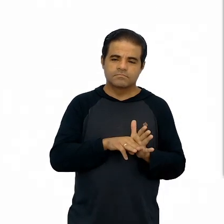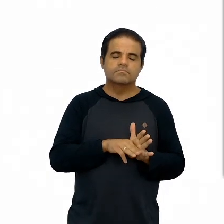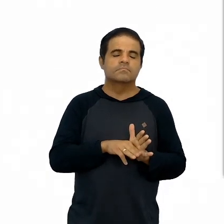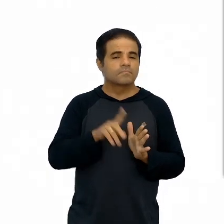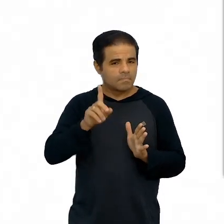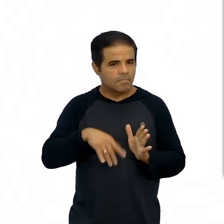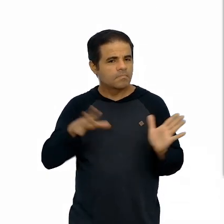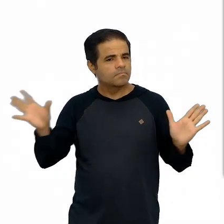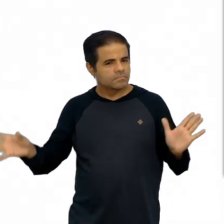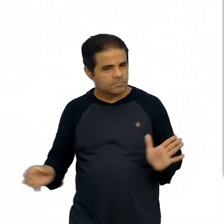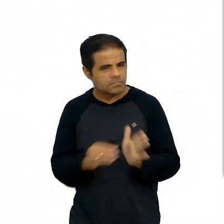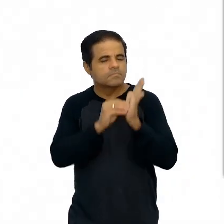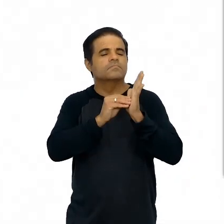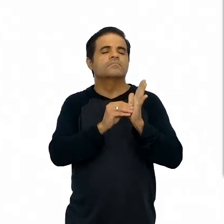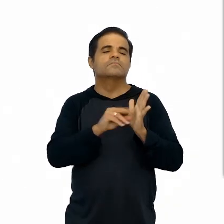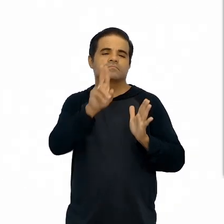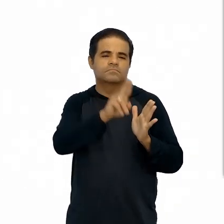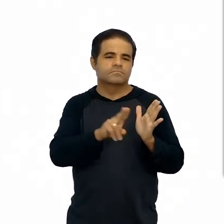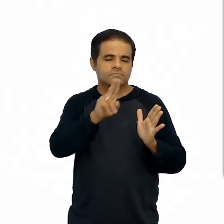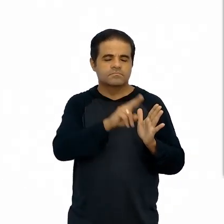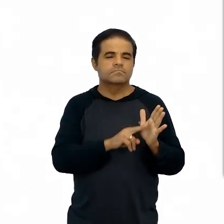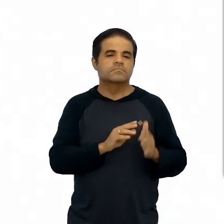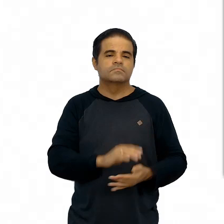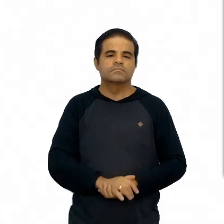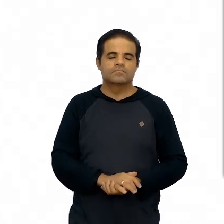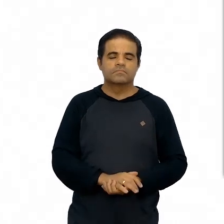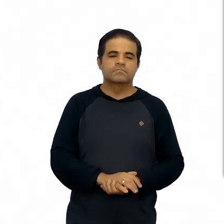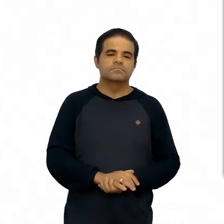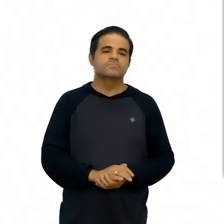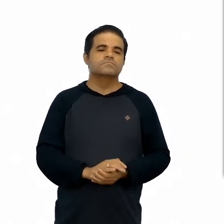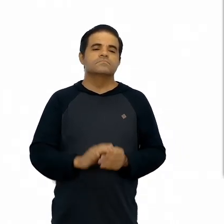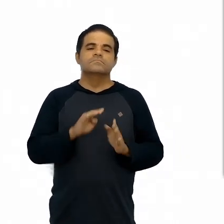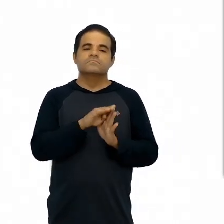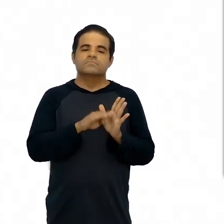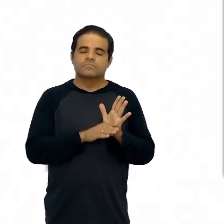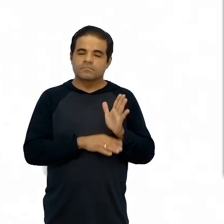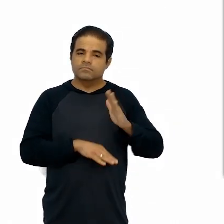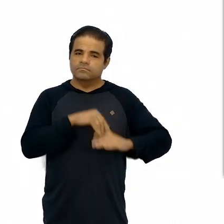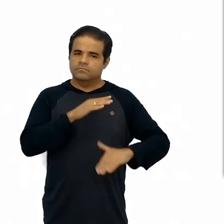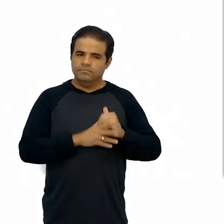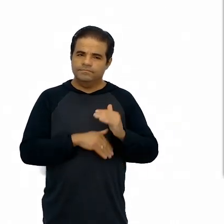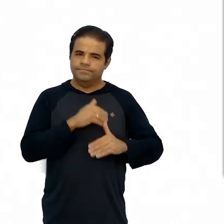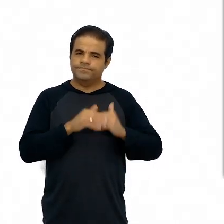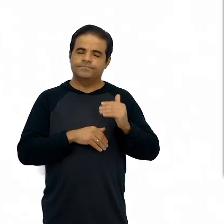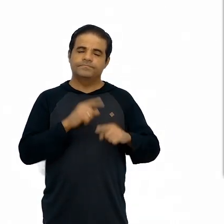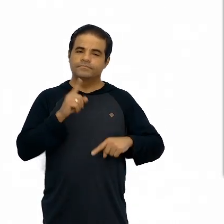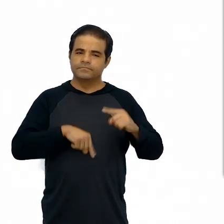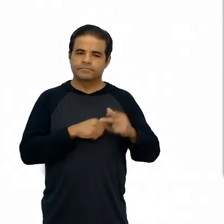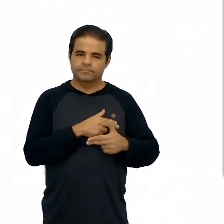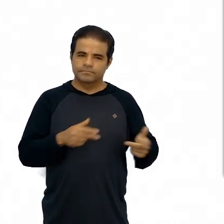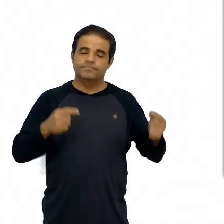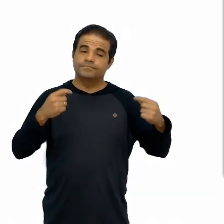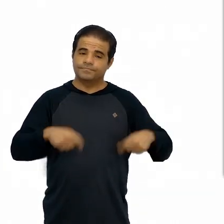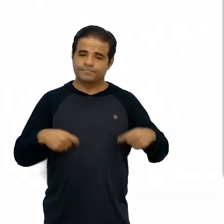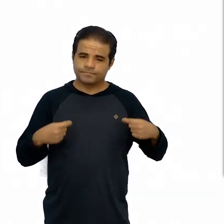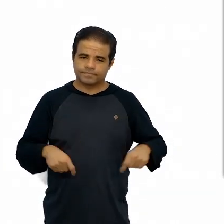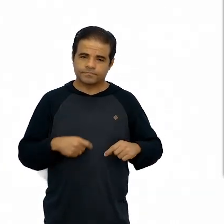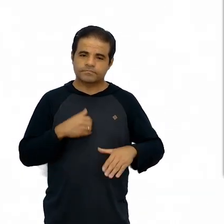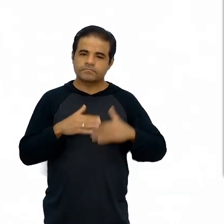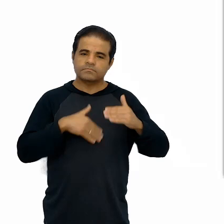que serão utilizadas, o cronograma para ser executado, os recursos necessários